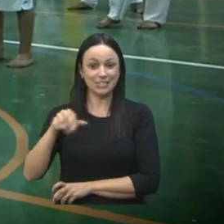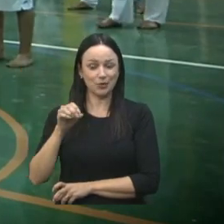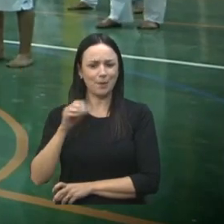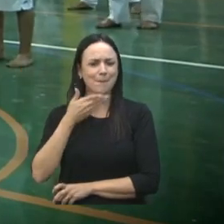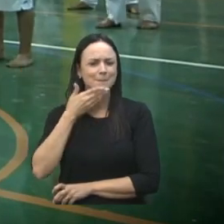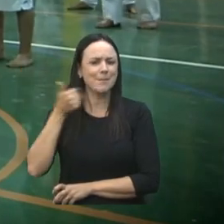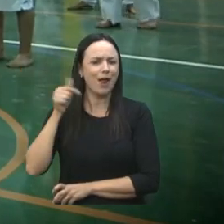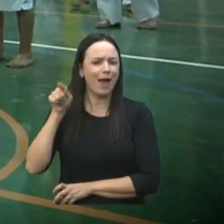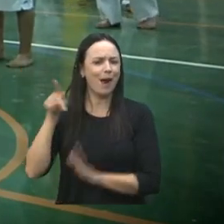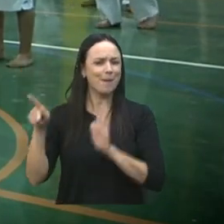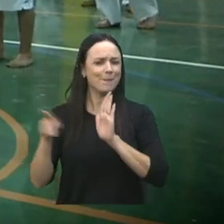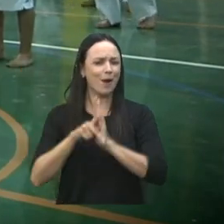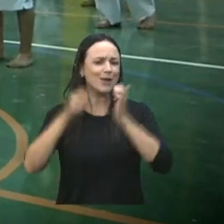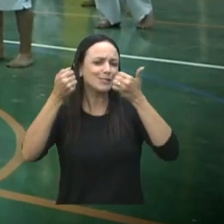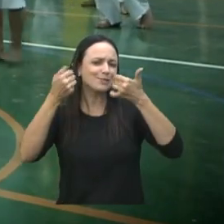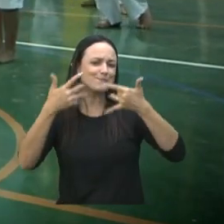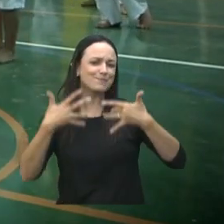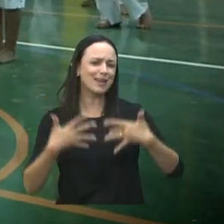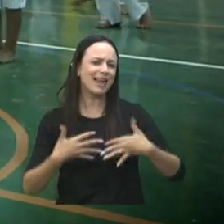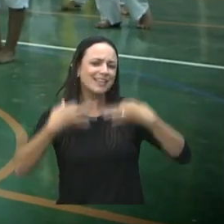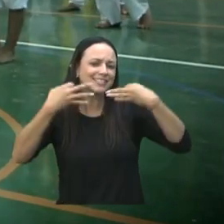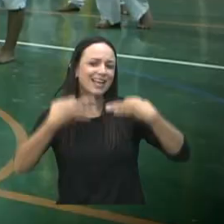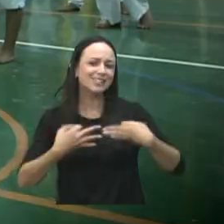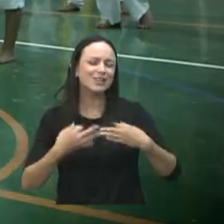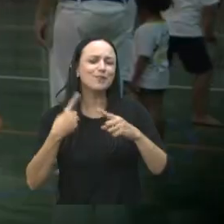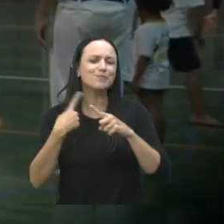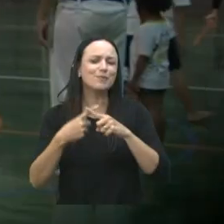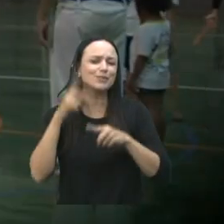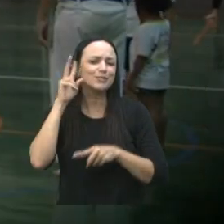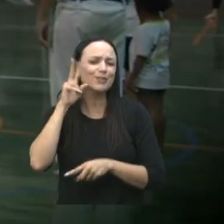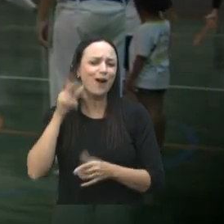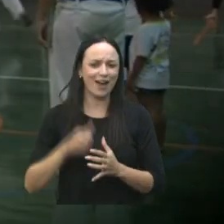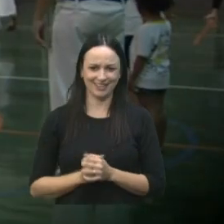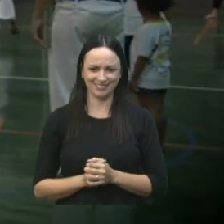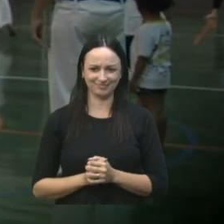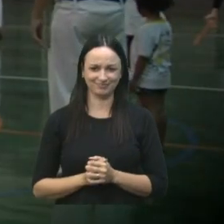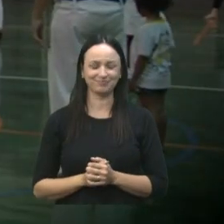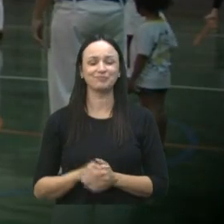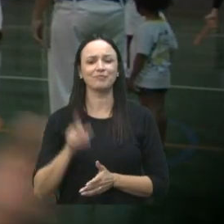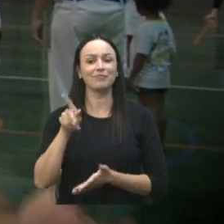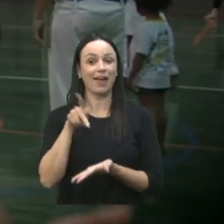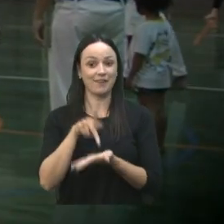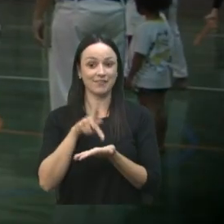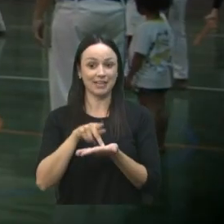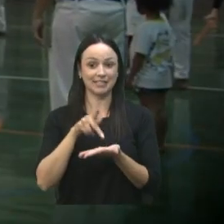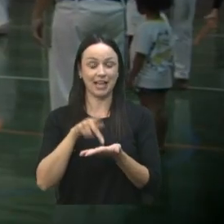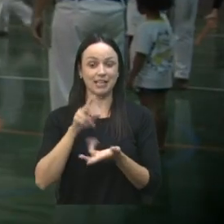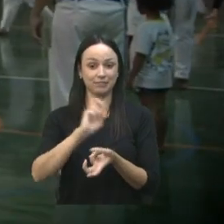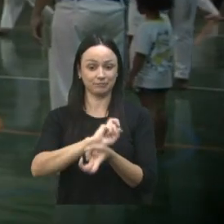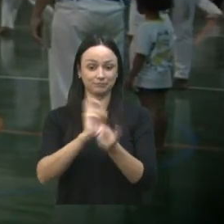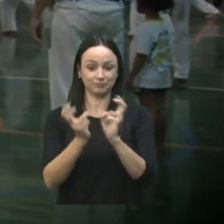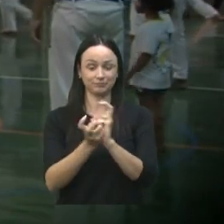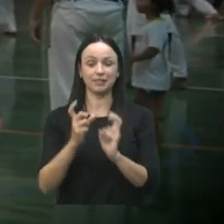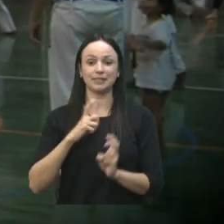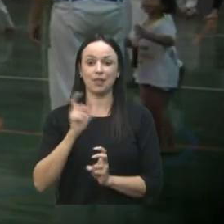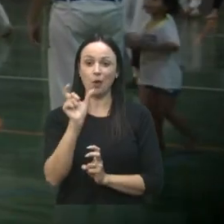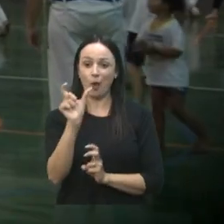ele próprio para explicar certinho essa história. Na realidade, todo capoeirista tem um apelido,